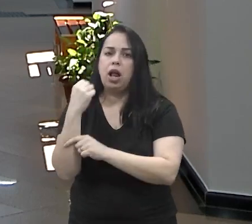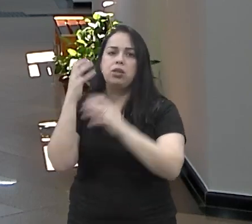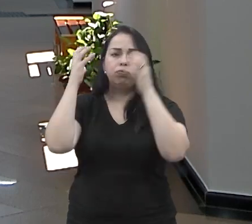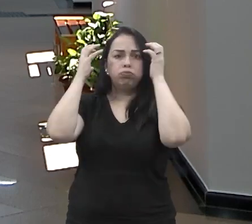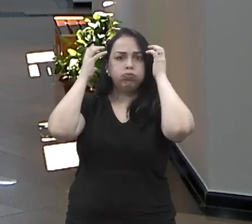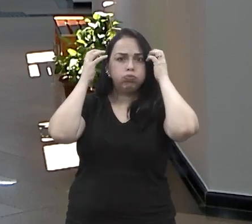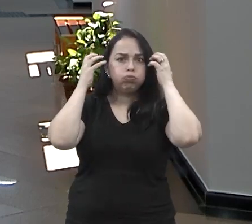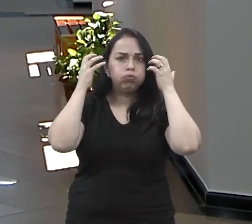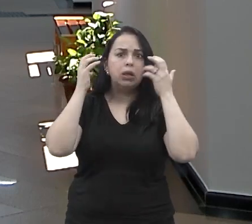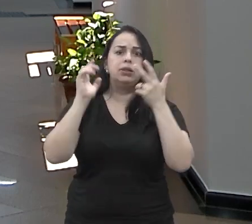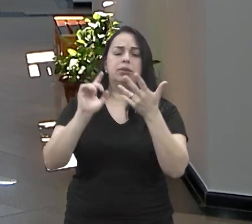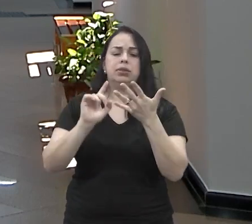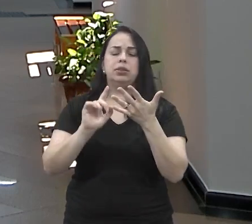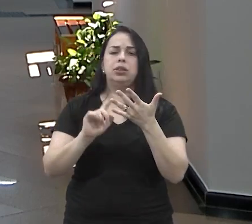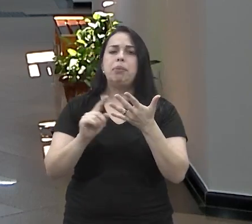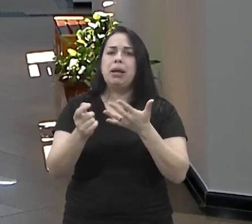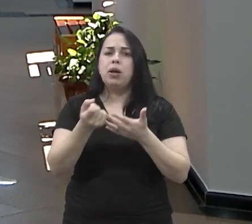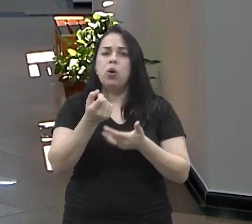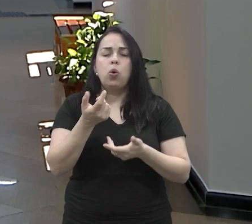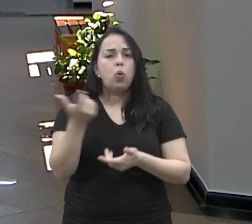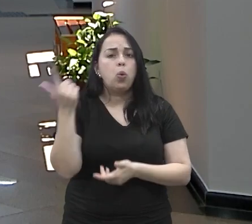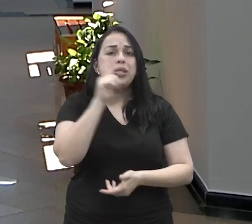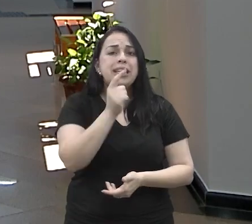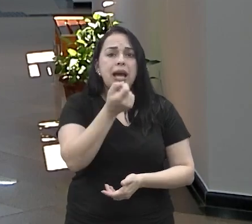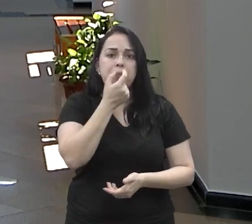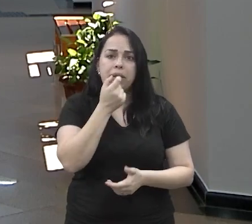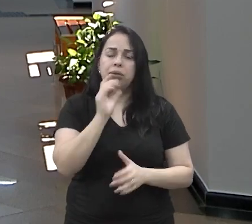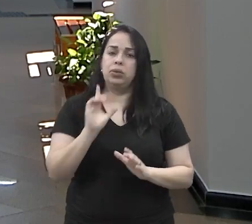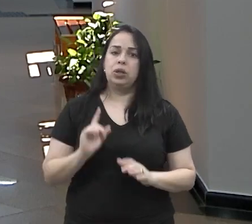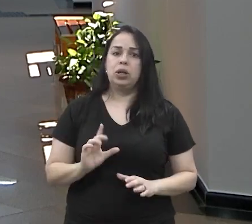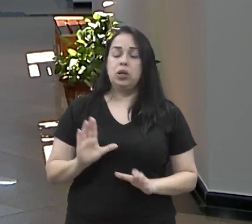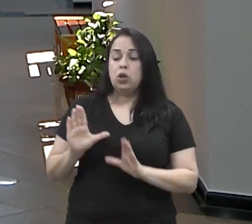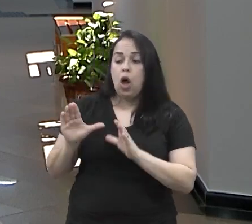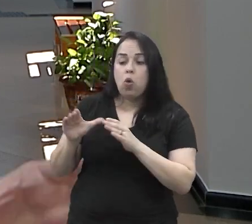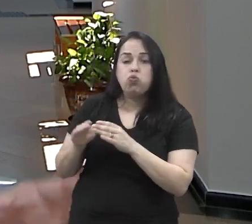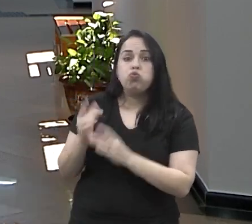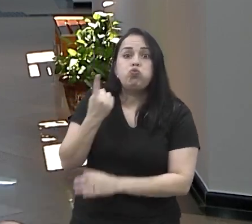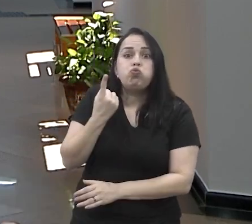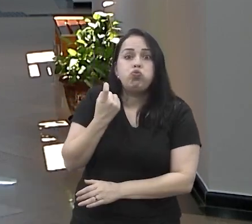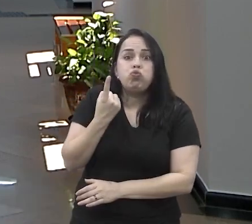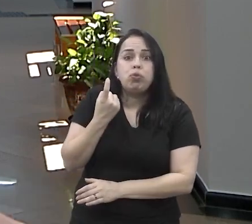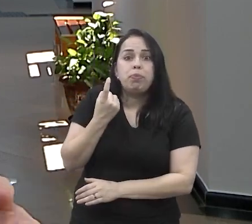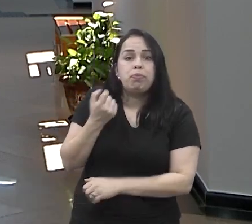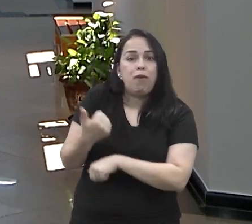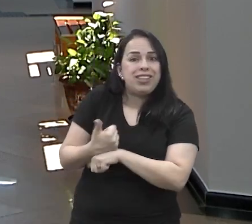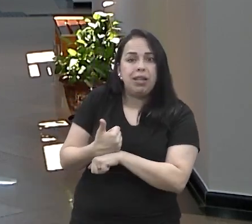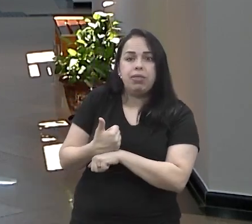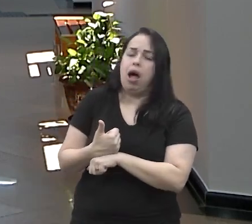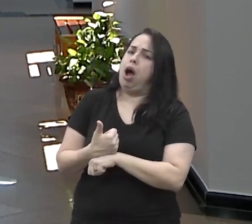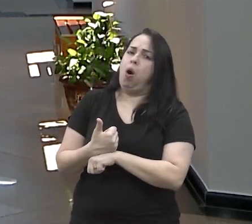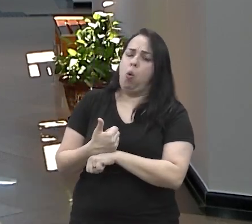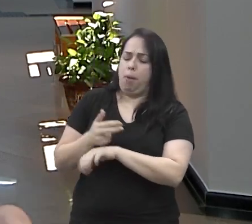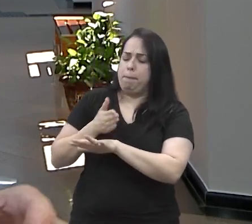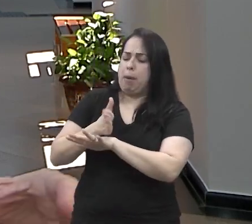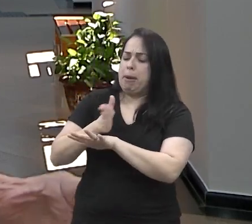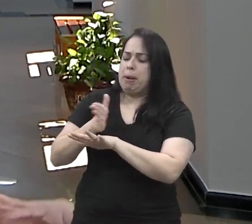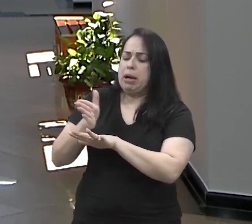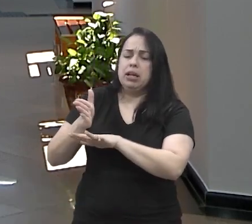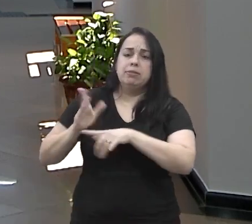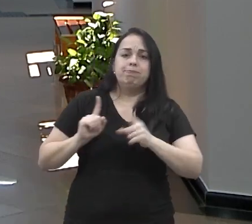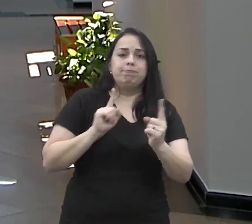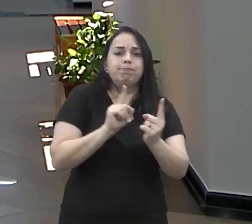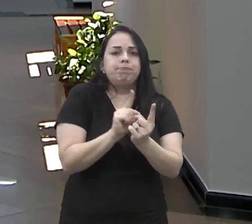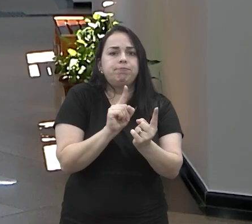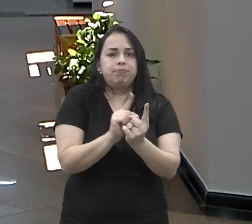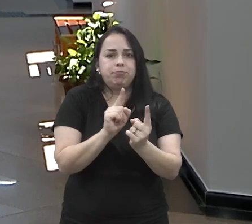as sessões de fisioterapia, de fonoaudiologia e aquisição de remédio. É um grupo, não é um profissional, é um grupo